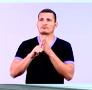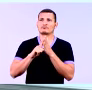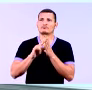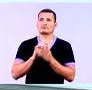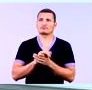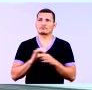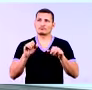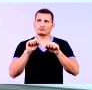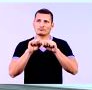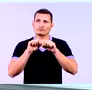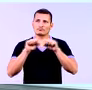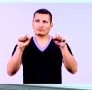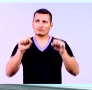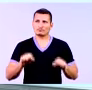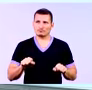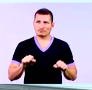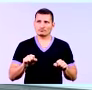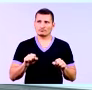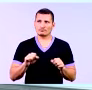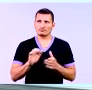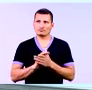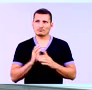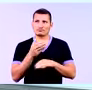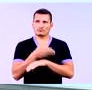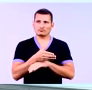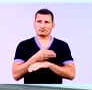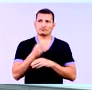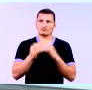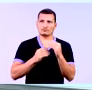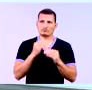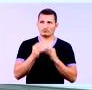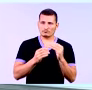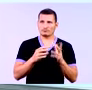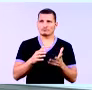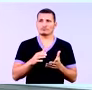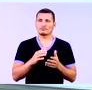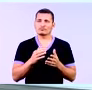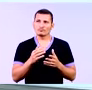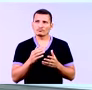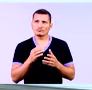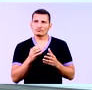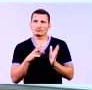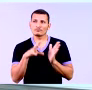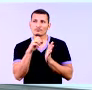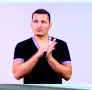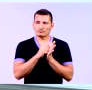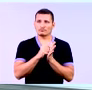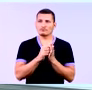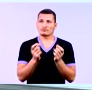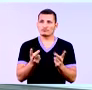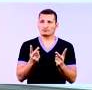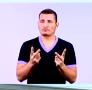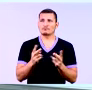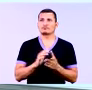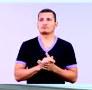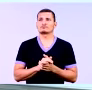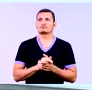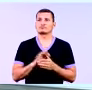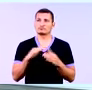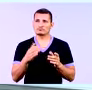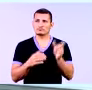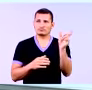os sistemas acessam o banco de dados, conversam com o banco de dados para registrar a transação. Então veja, se o